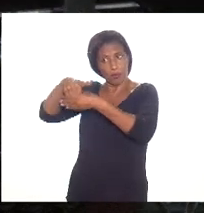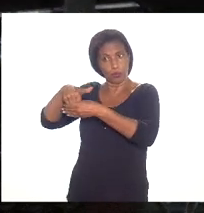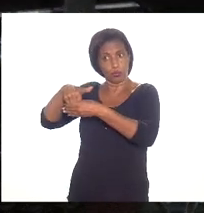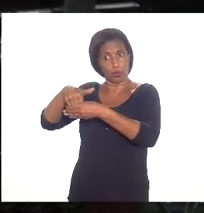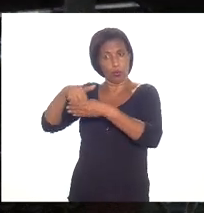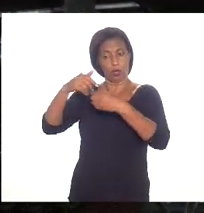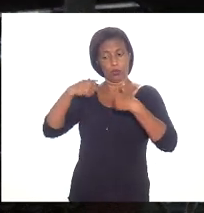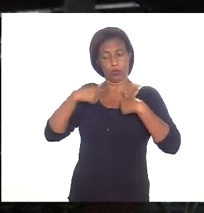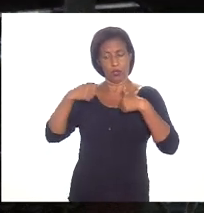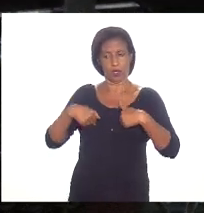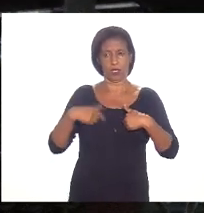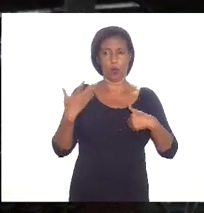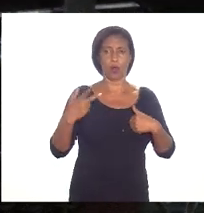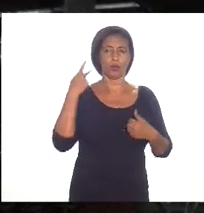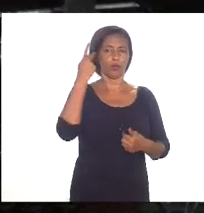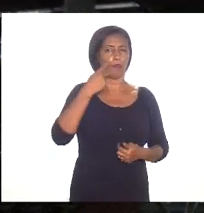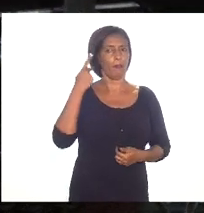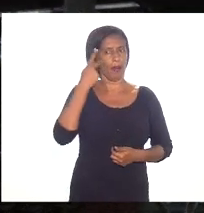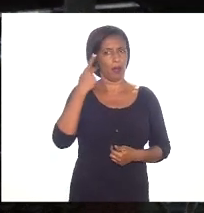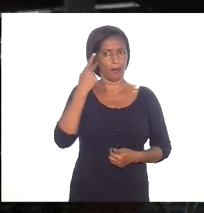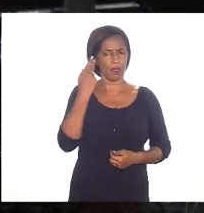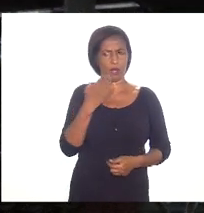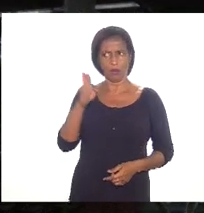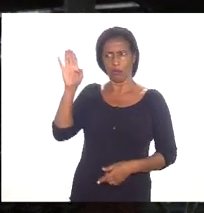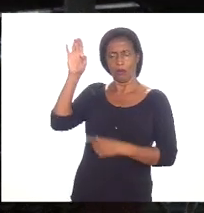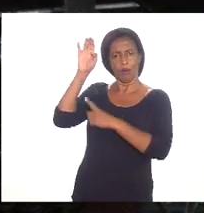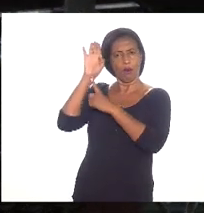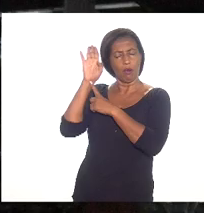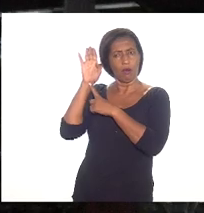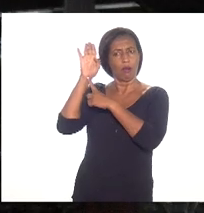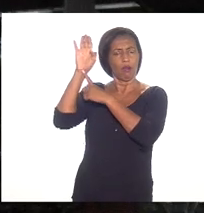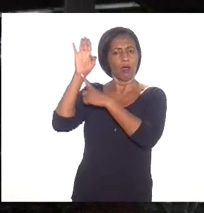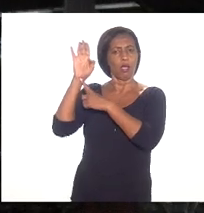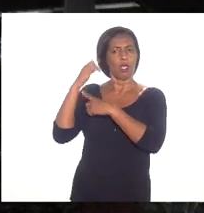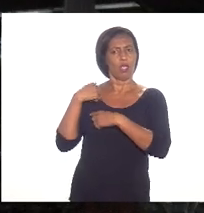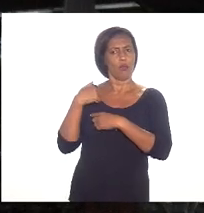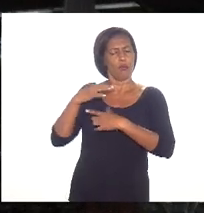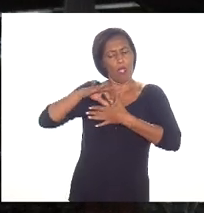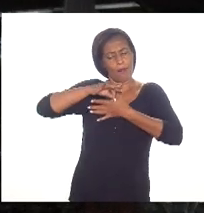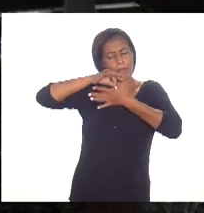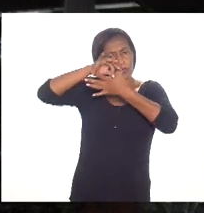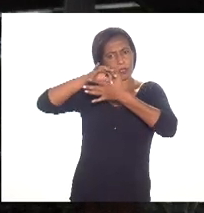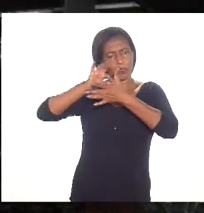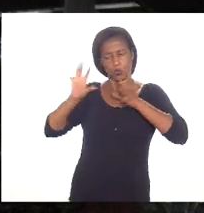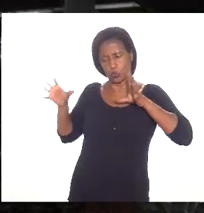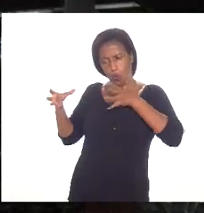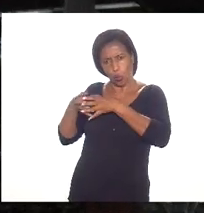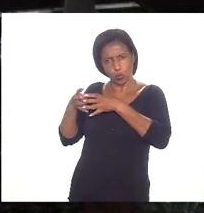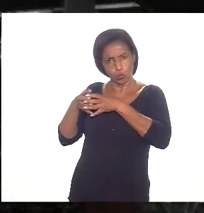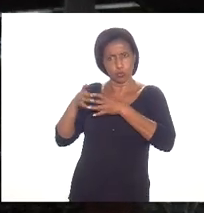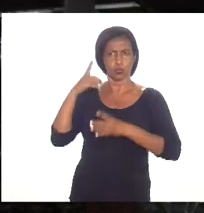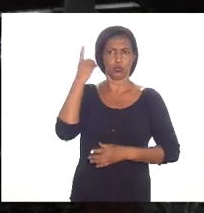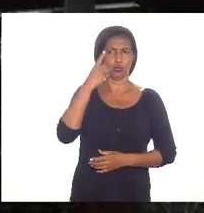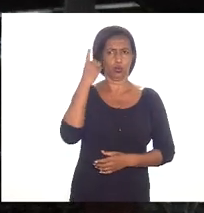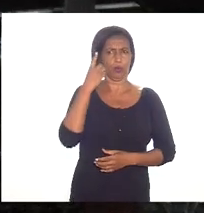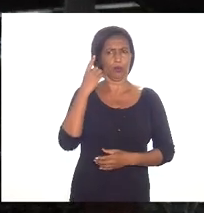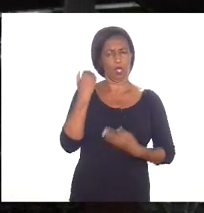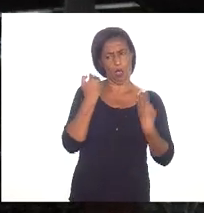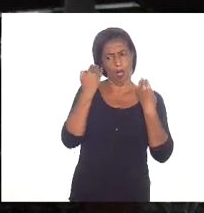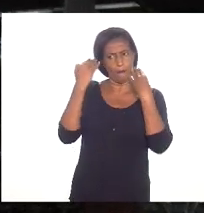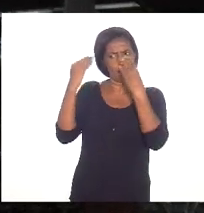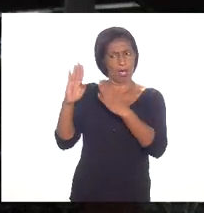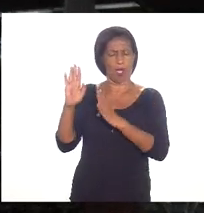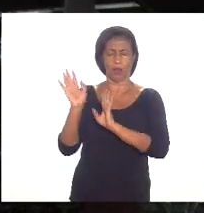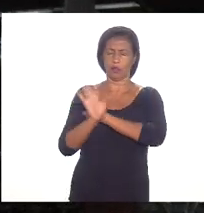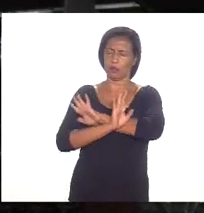for parlamentar, enquanto eu for o representante do conjunto dos parlamentares, não vou aceitar ameaças. Então,